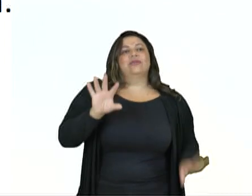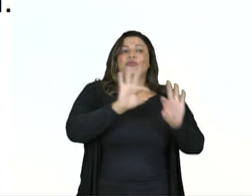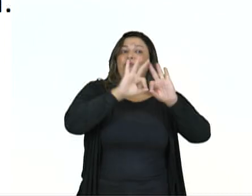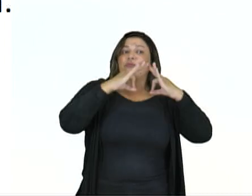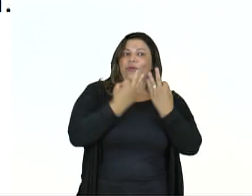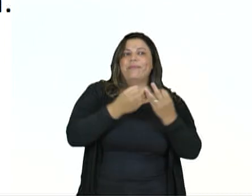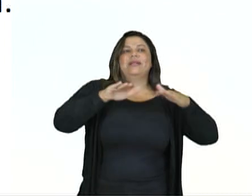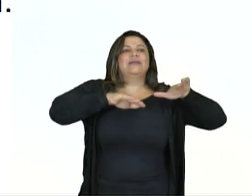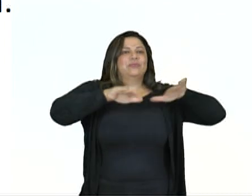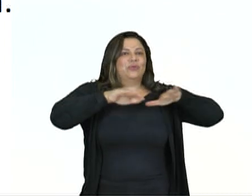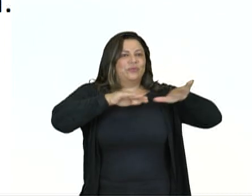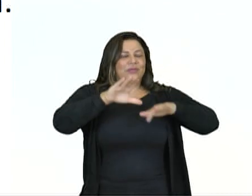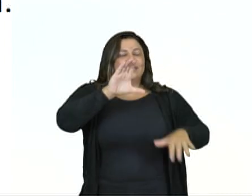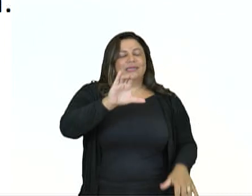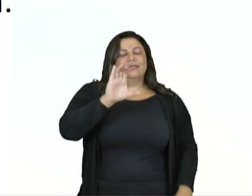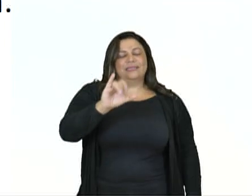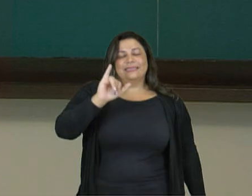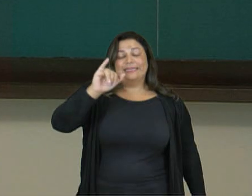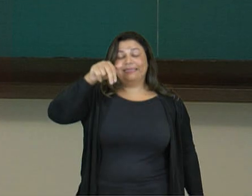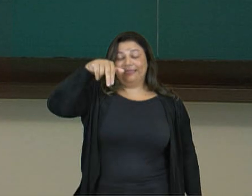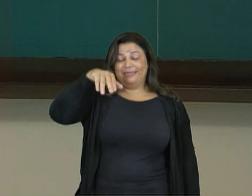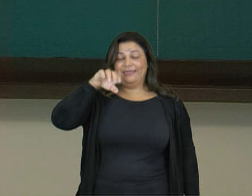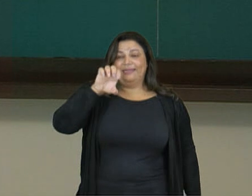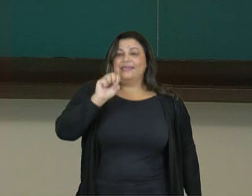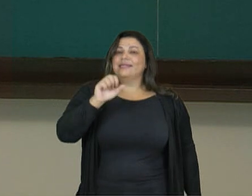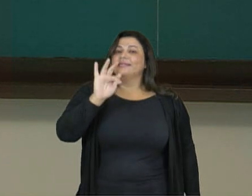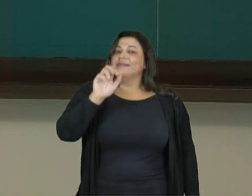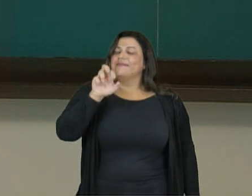movimentos e cinesfera.